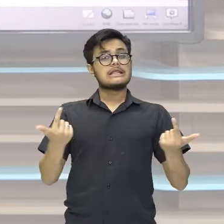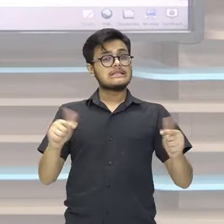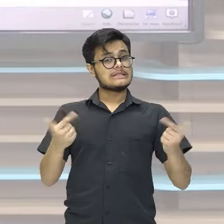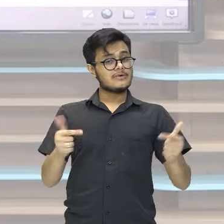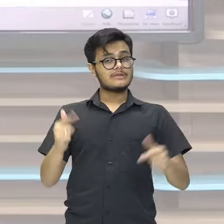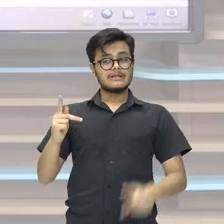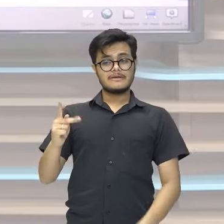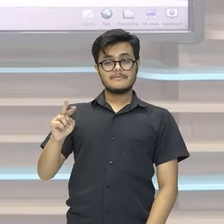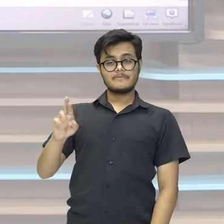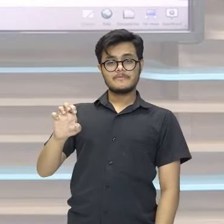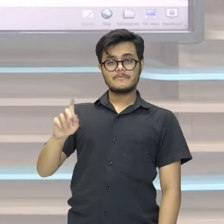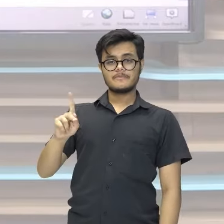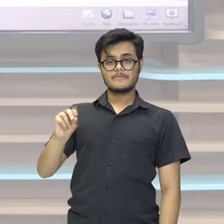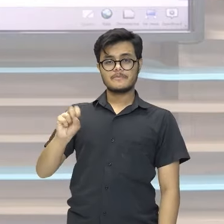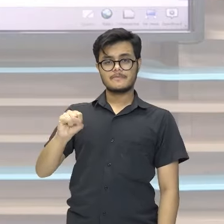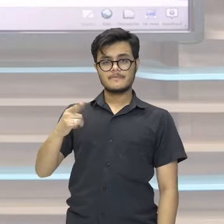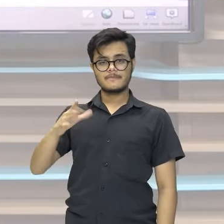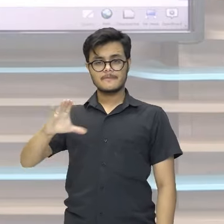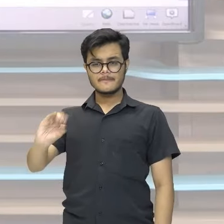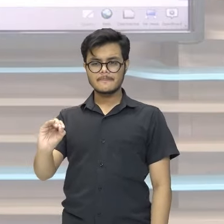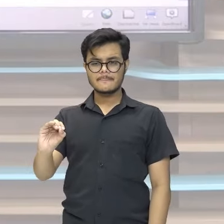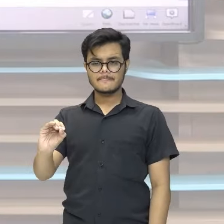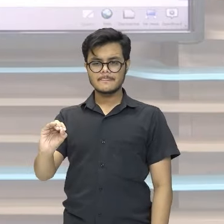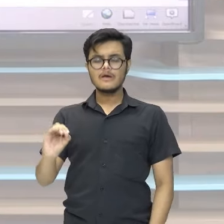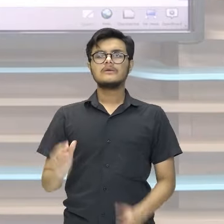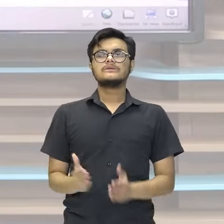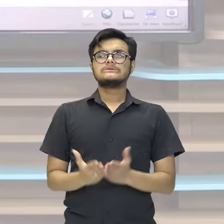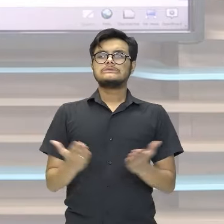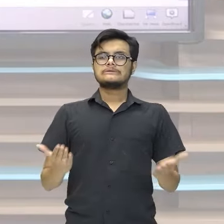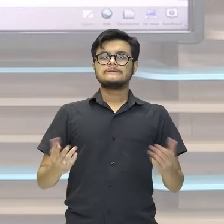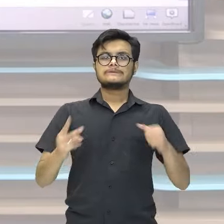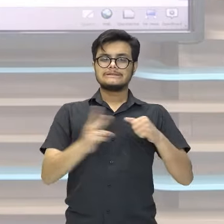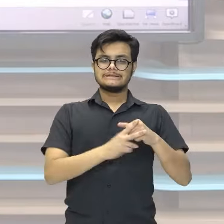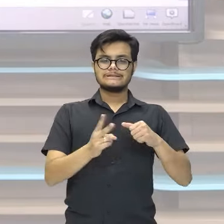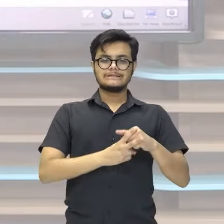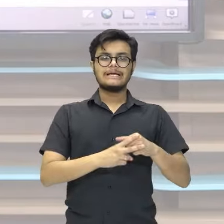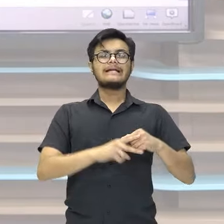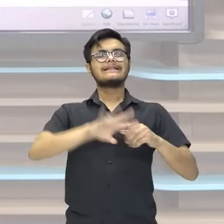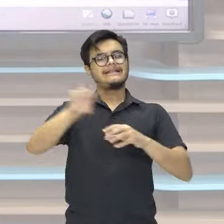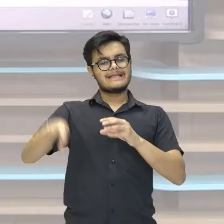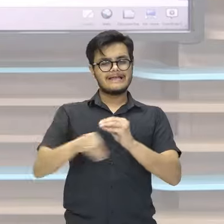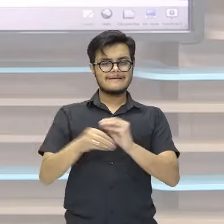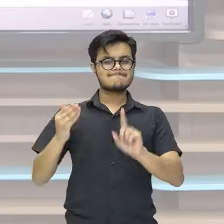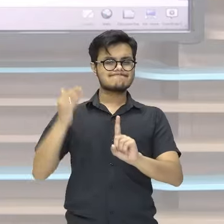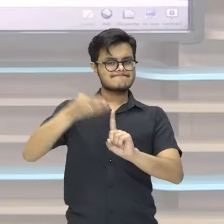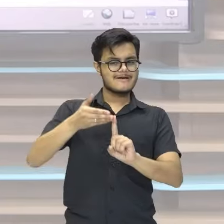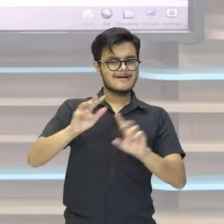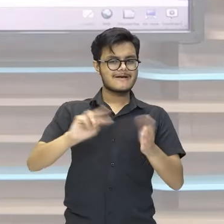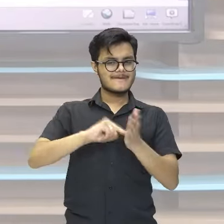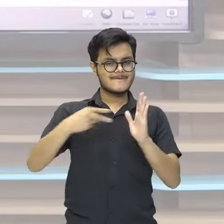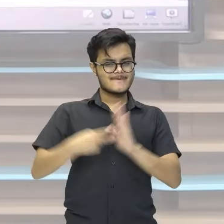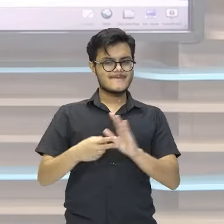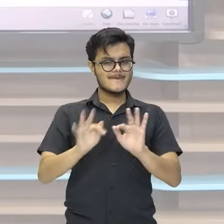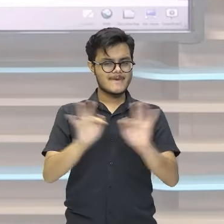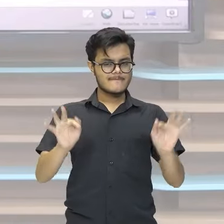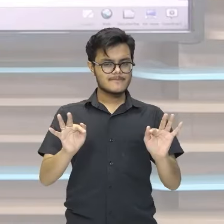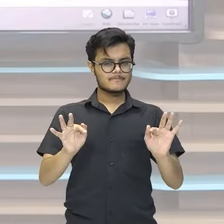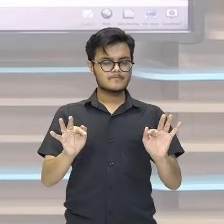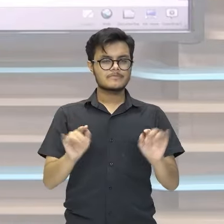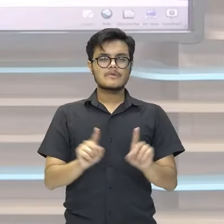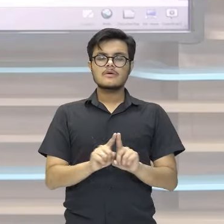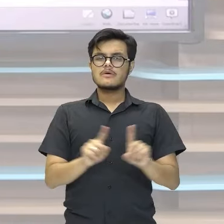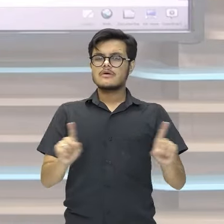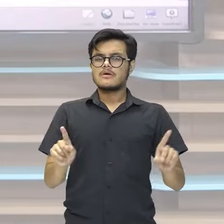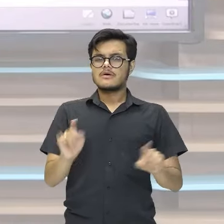preposição né então o verbo está ligado diretamente ao seu complemento aí de repente eu me deparo com